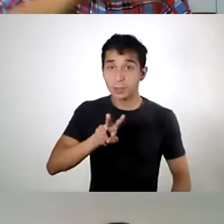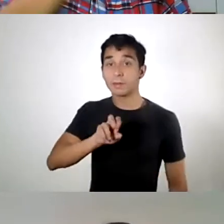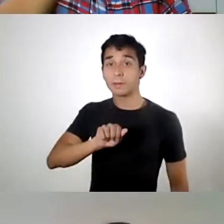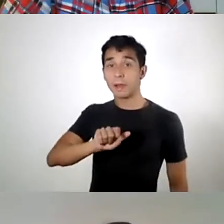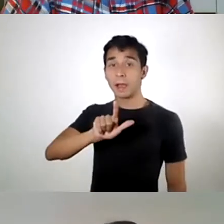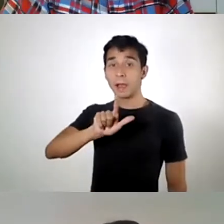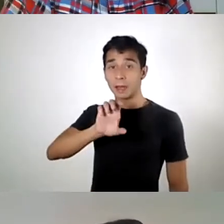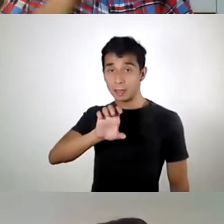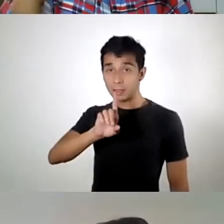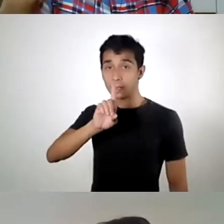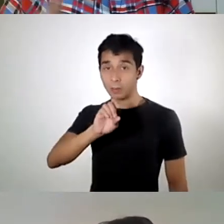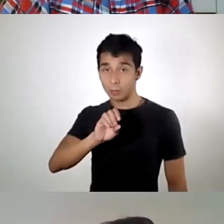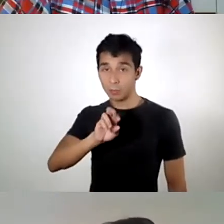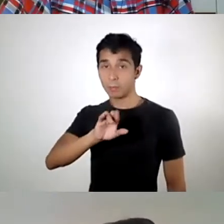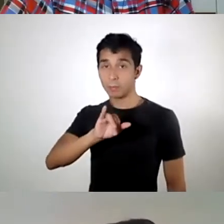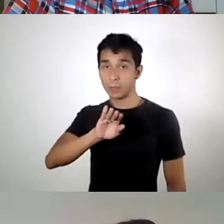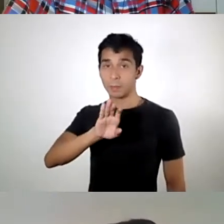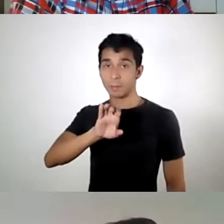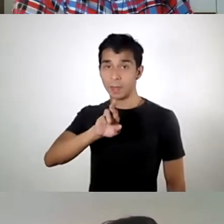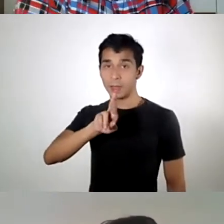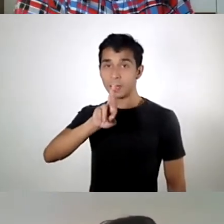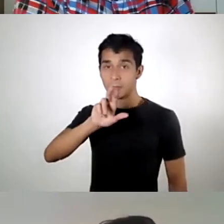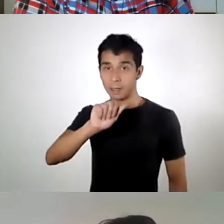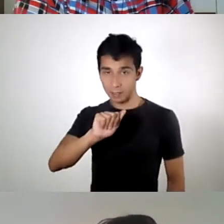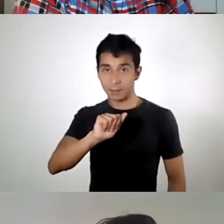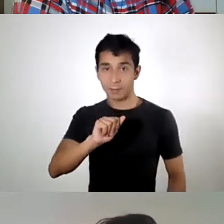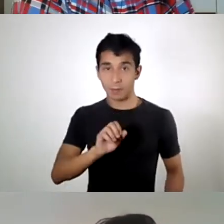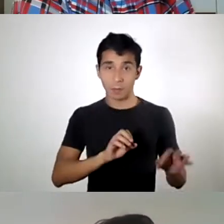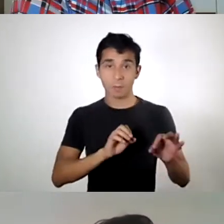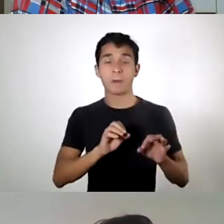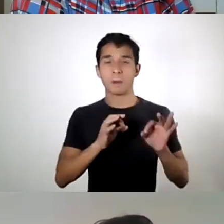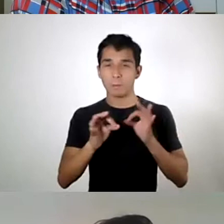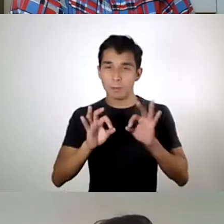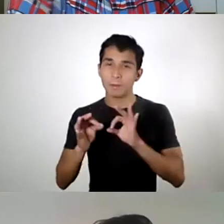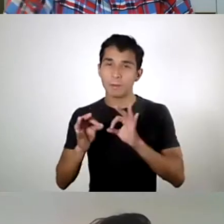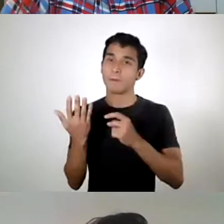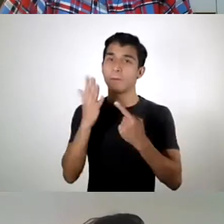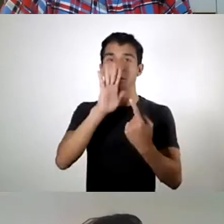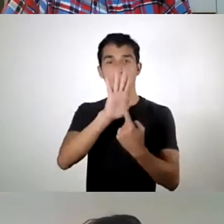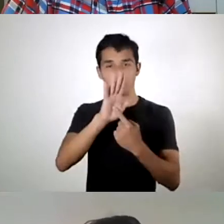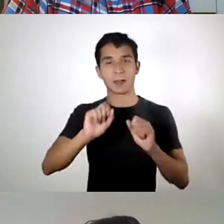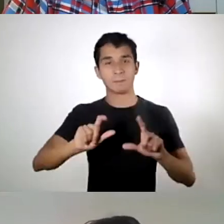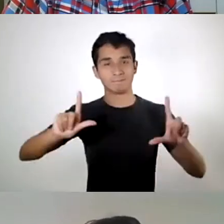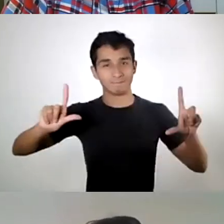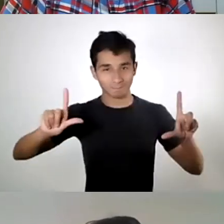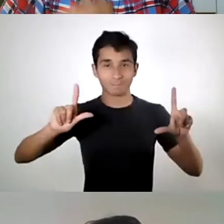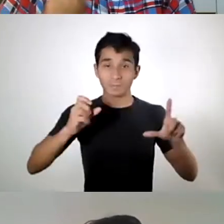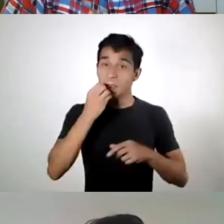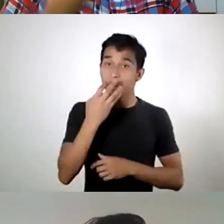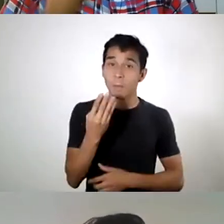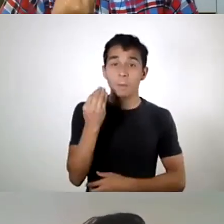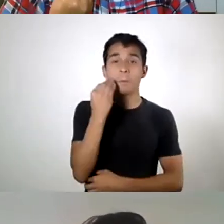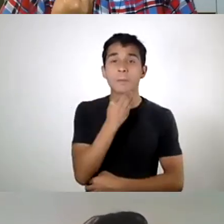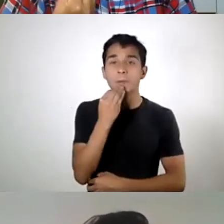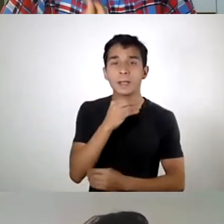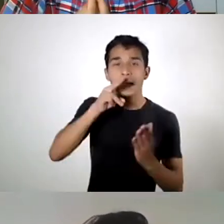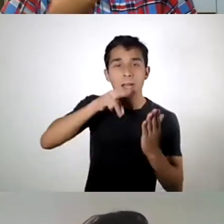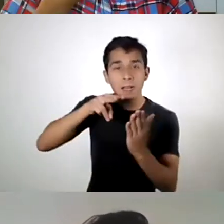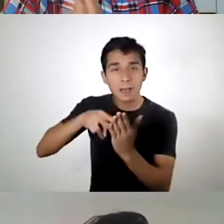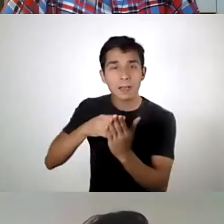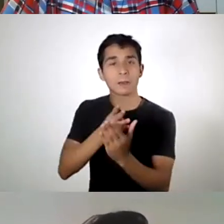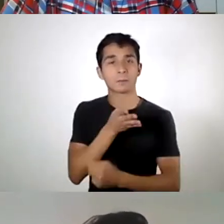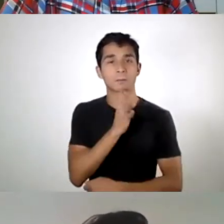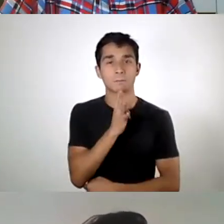CISEB, SP Leituras e todo mundo participando disso e trazer essas autoras para a gente ler e conhecer. Por quê? Porque, gente, as autoras negras,